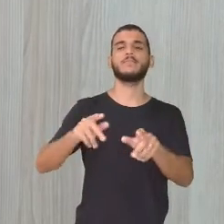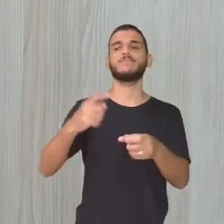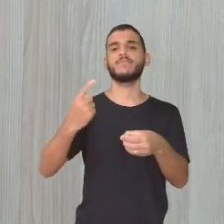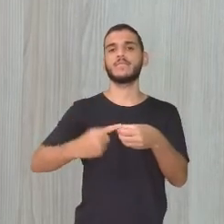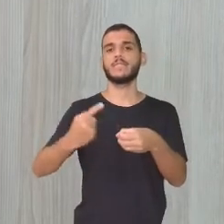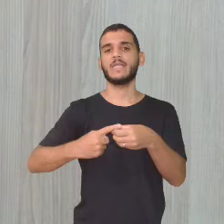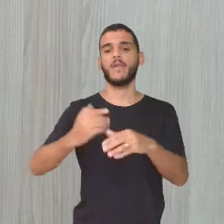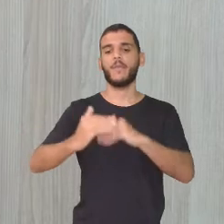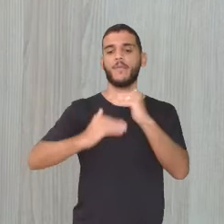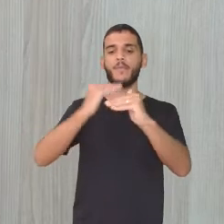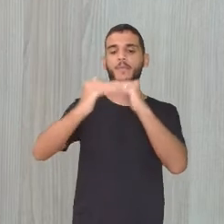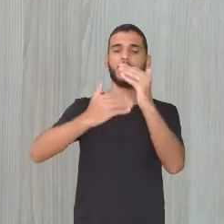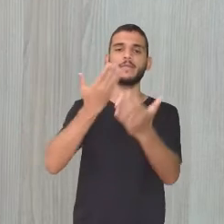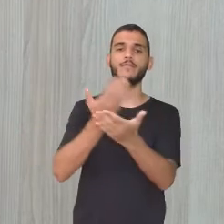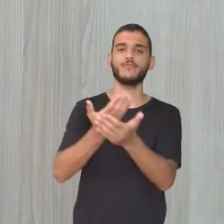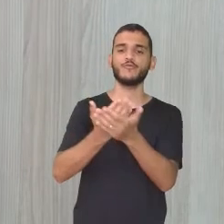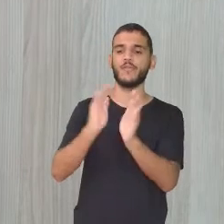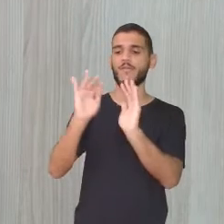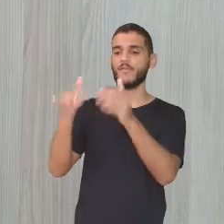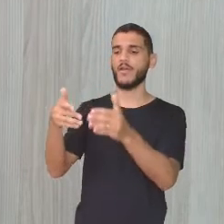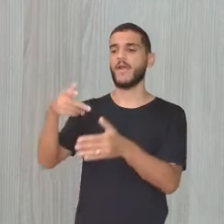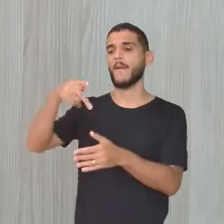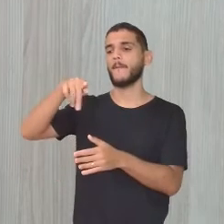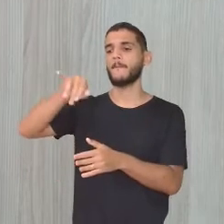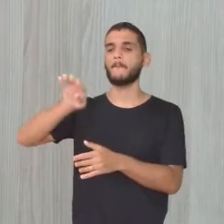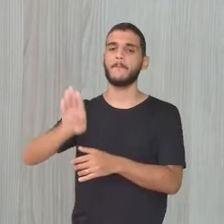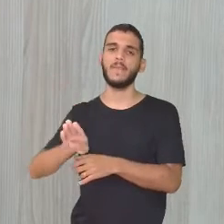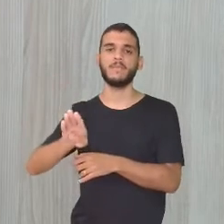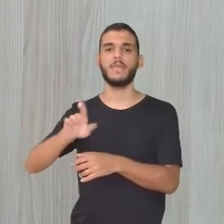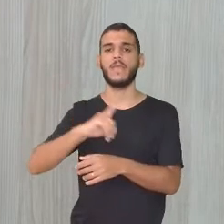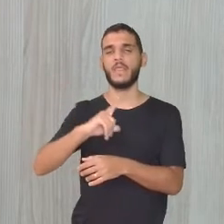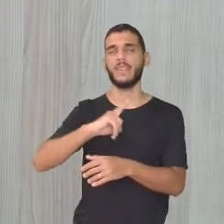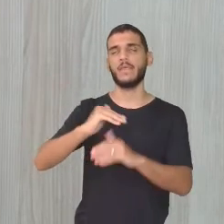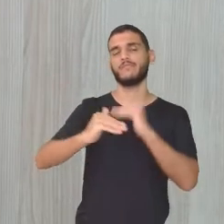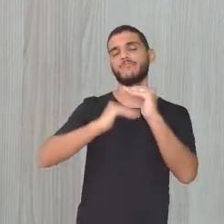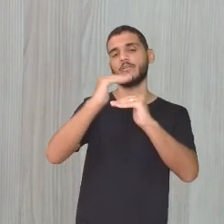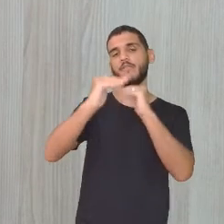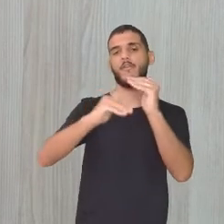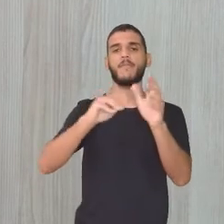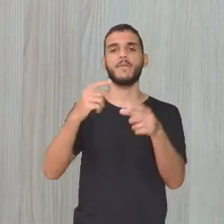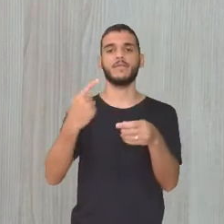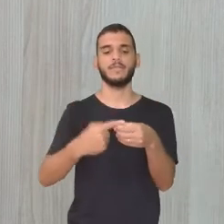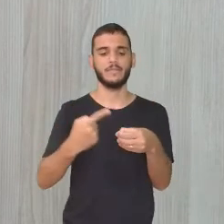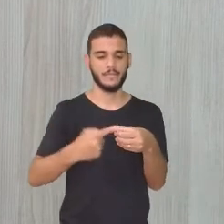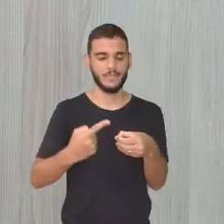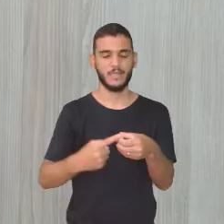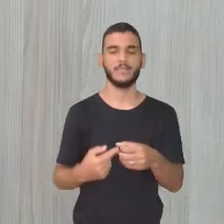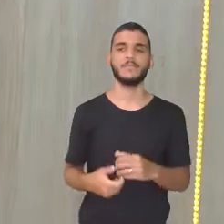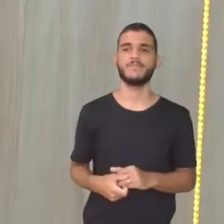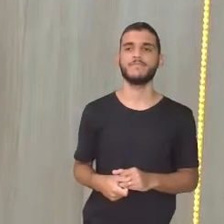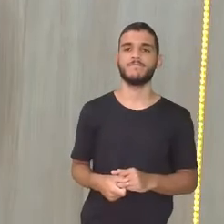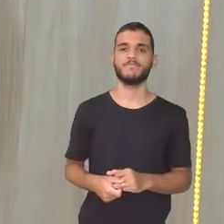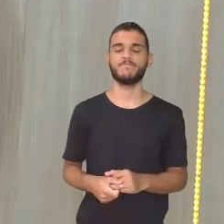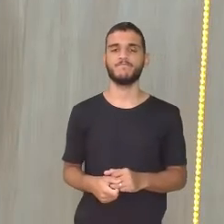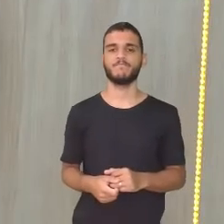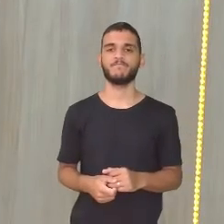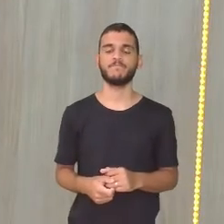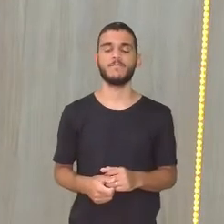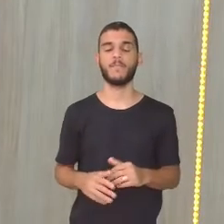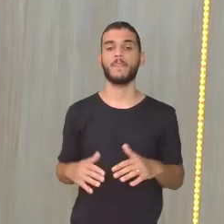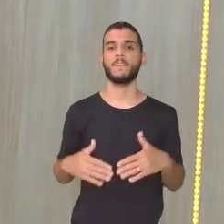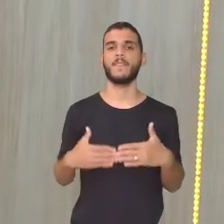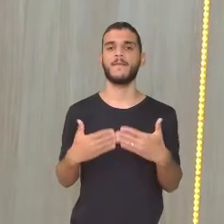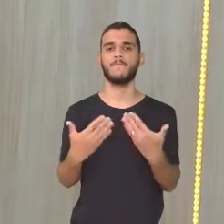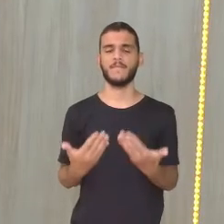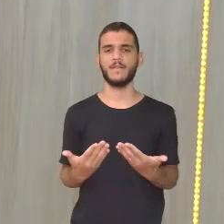muito a questão do PIB, professor. Sim. Então está tudo isso atrelado à questão do desenvolvimento das cidades. Perfeito, Gilson, valeu mesmo. Ó,